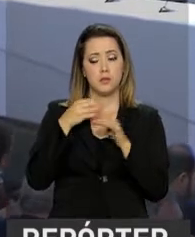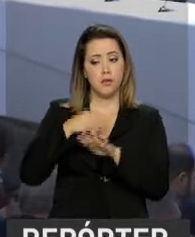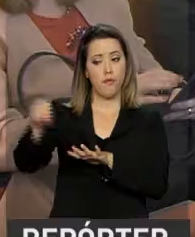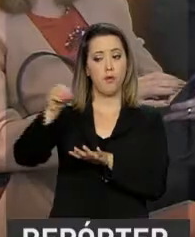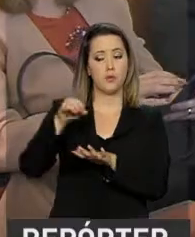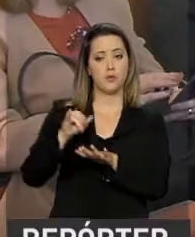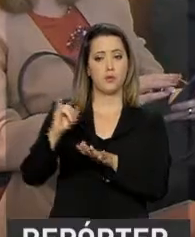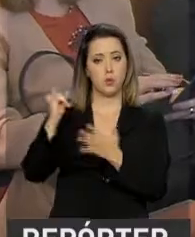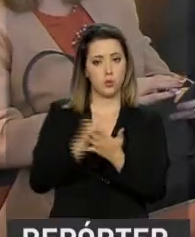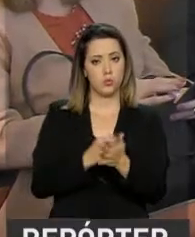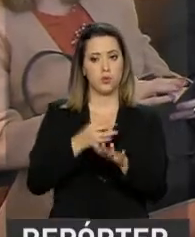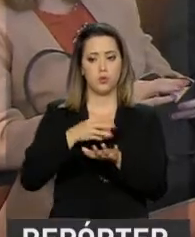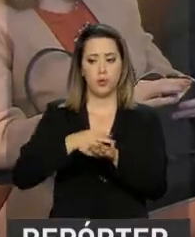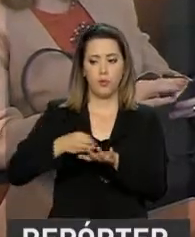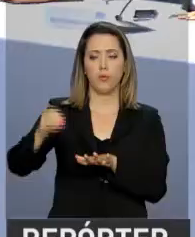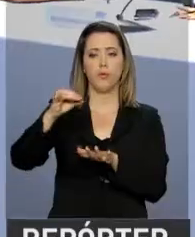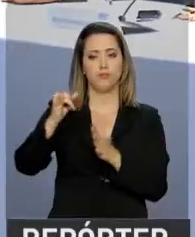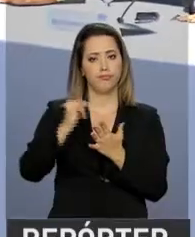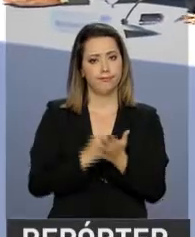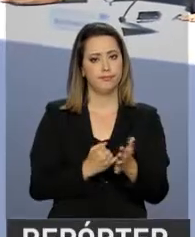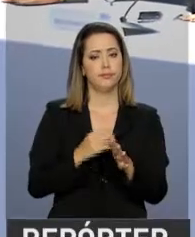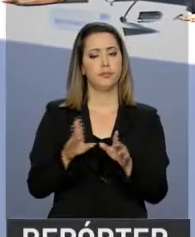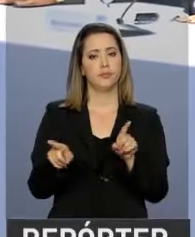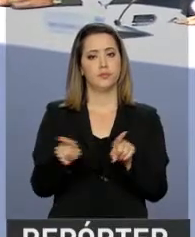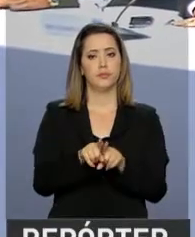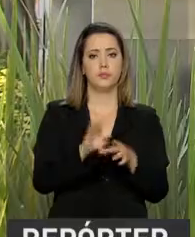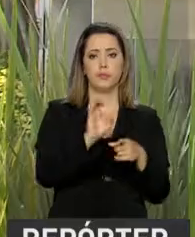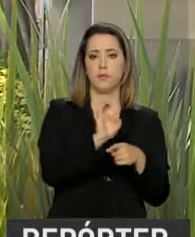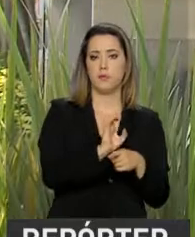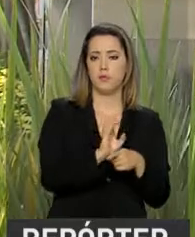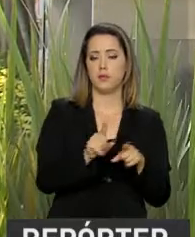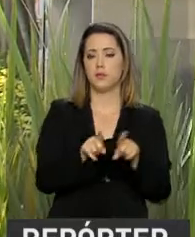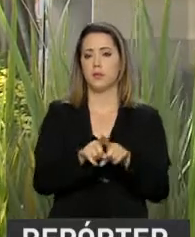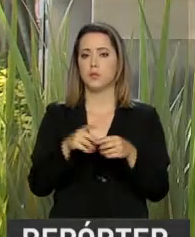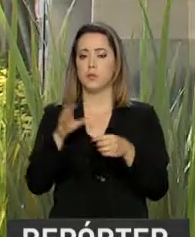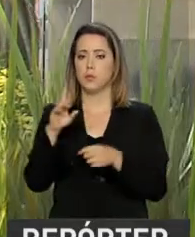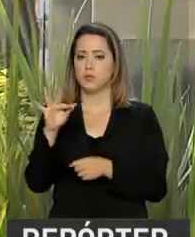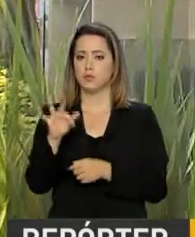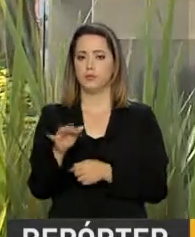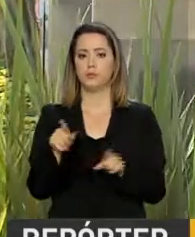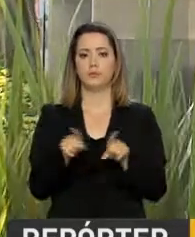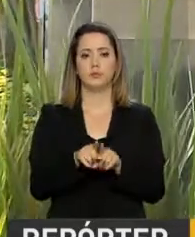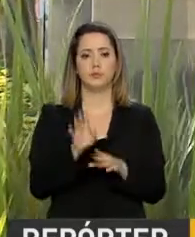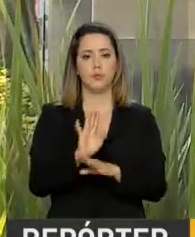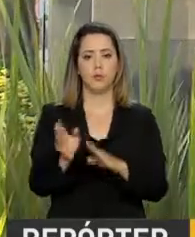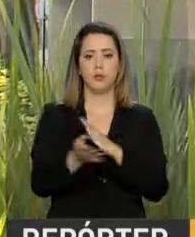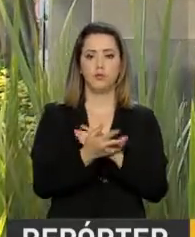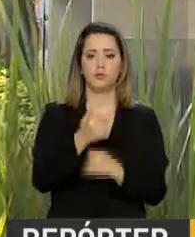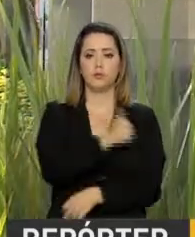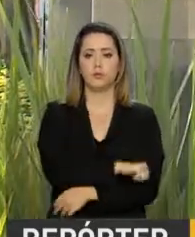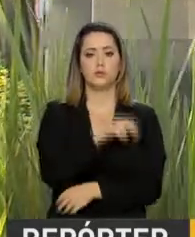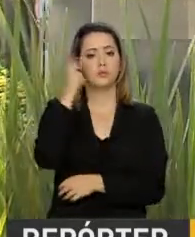tributárias exigidas pelos fiscos estaduais e pela receita federal também foi assinado um protocolo de cooperação entre rio de janeiro